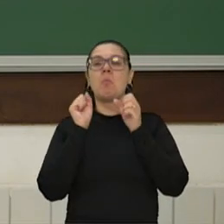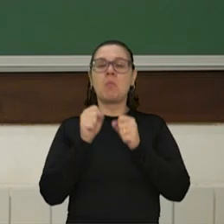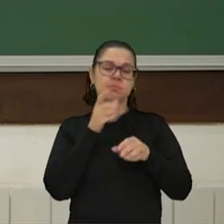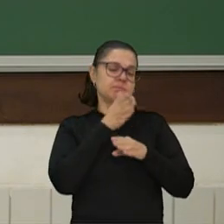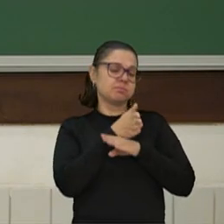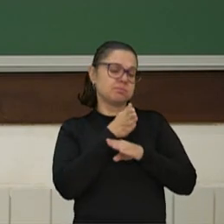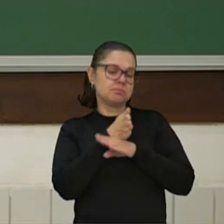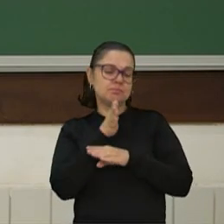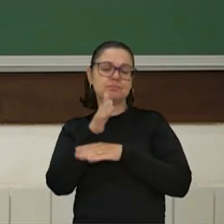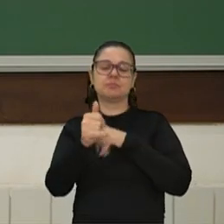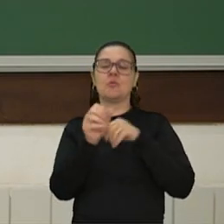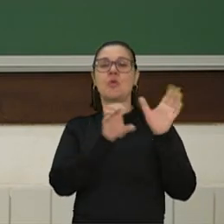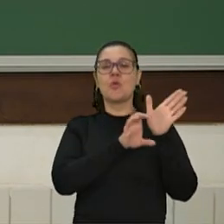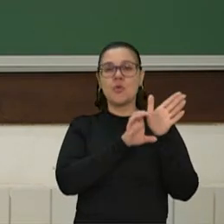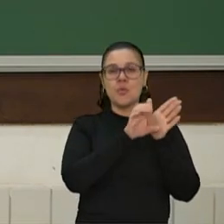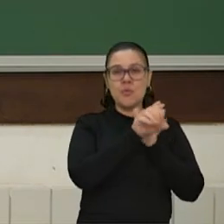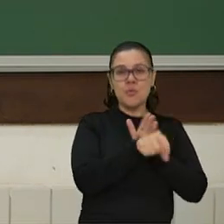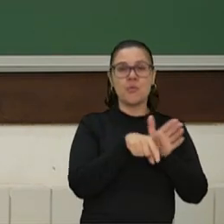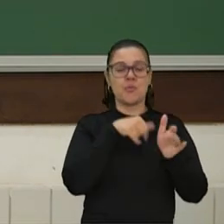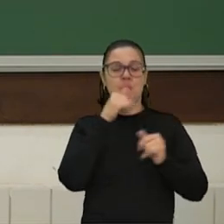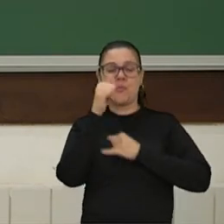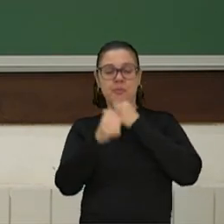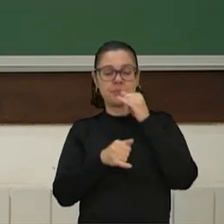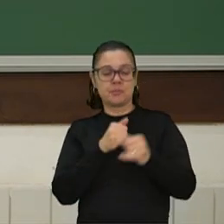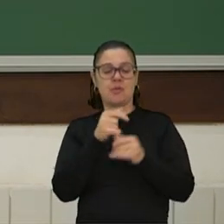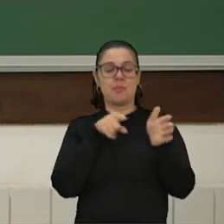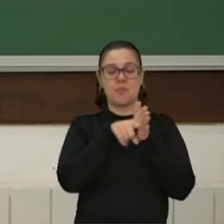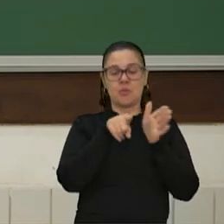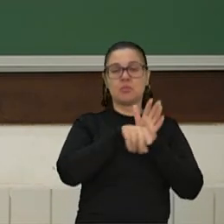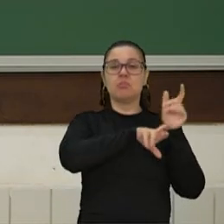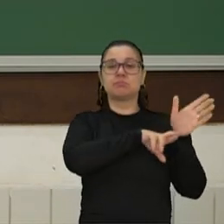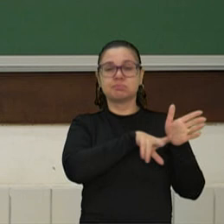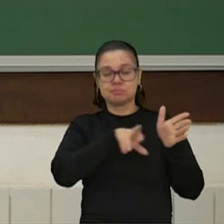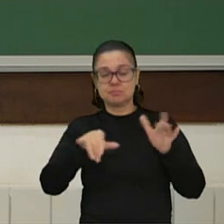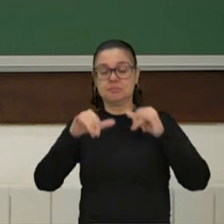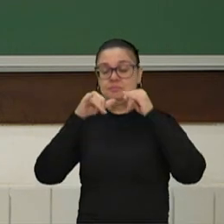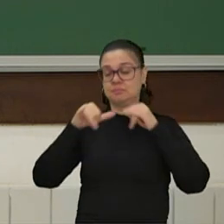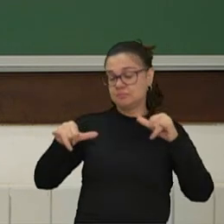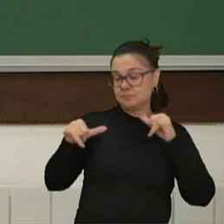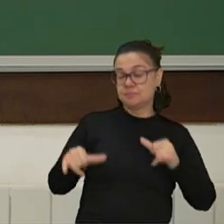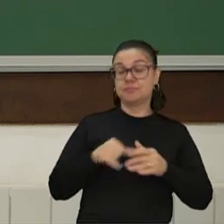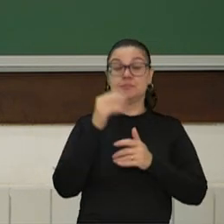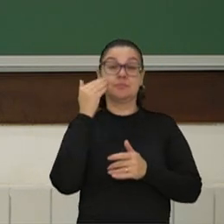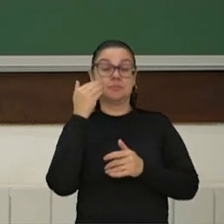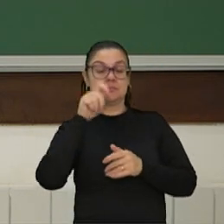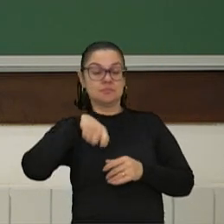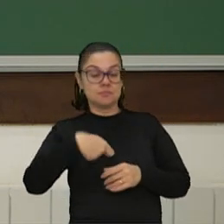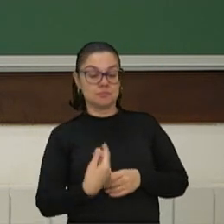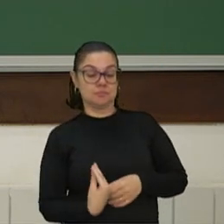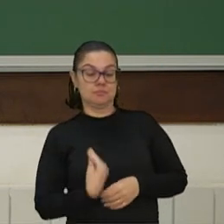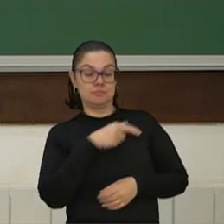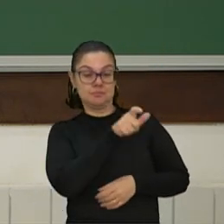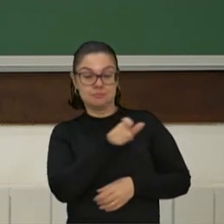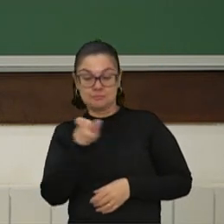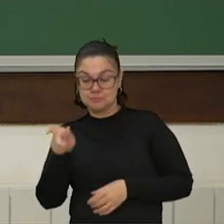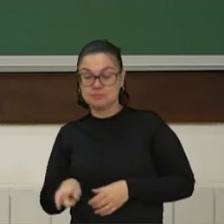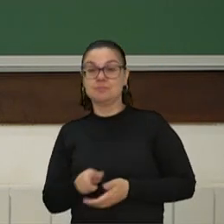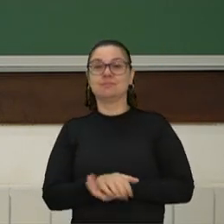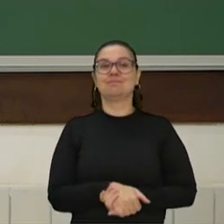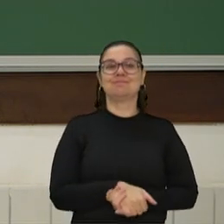podem pesquisar lá no Google, né? Pesquisa na internet, tem uma variedade de informações a respeito dessas personalidades.